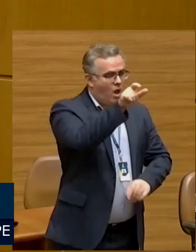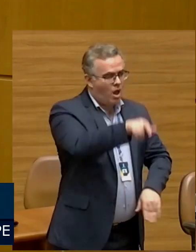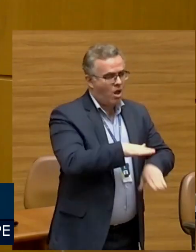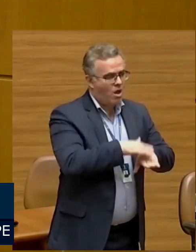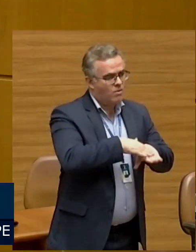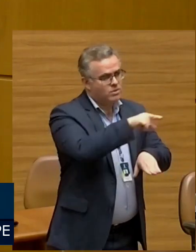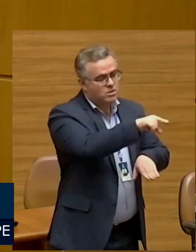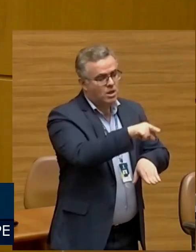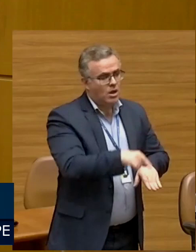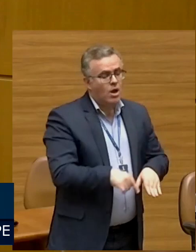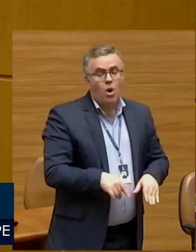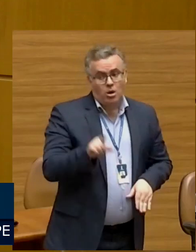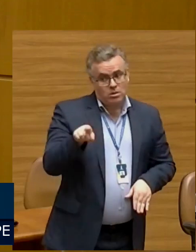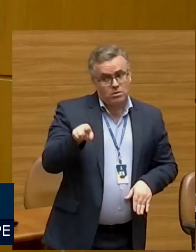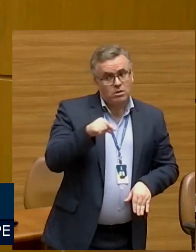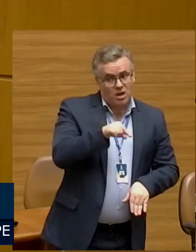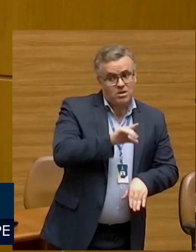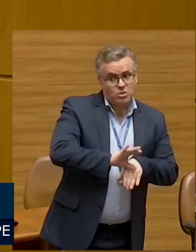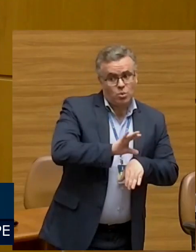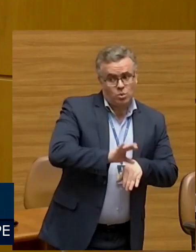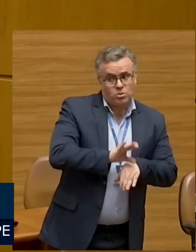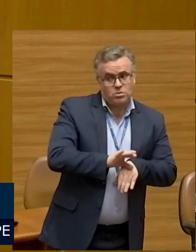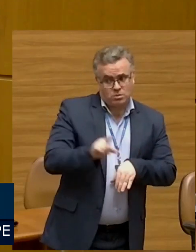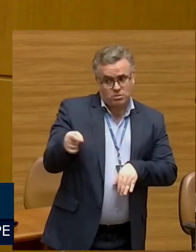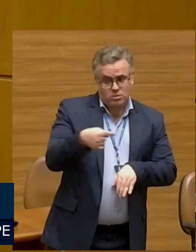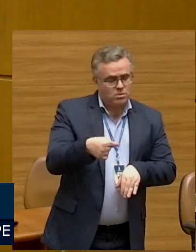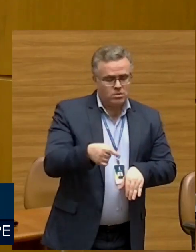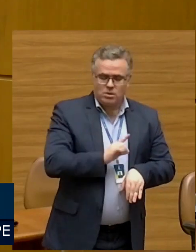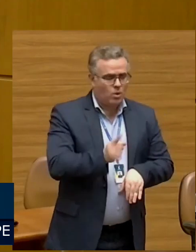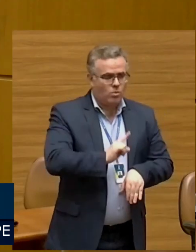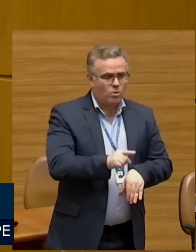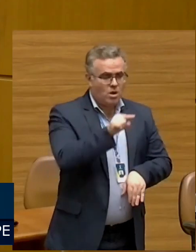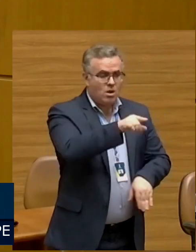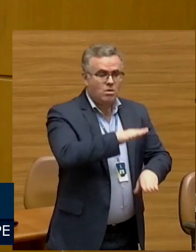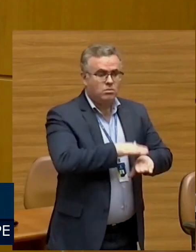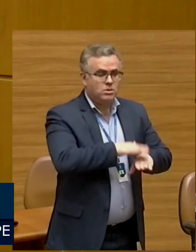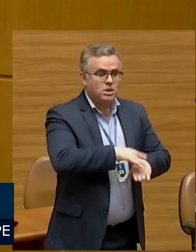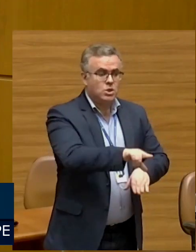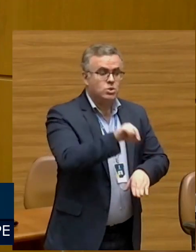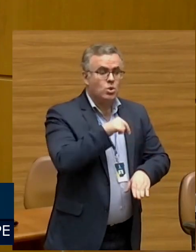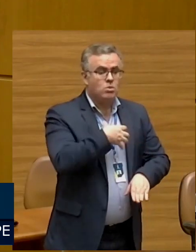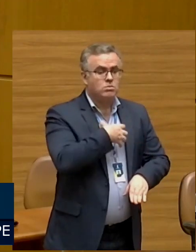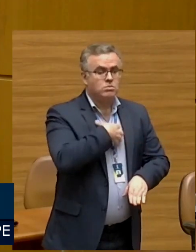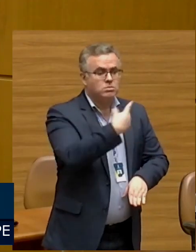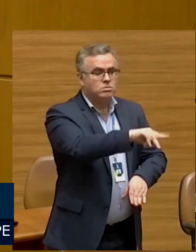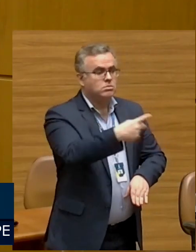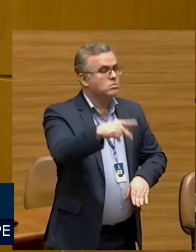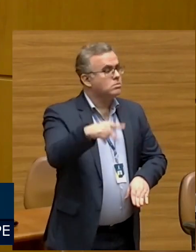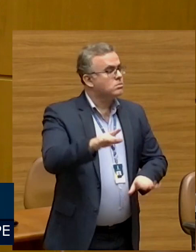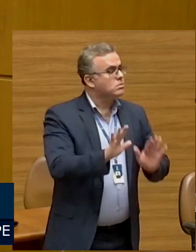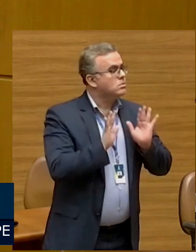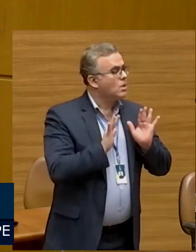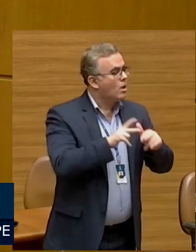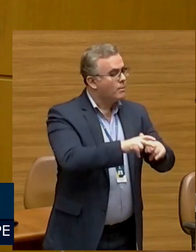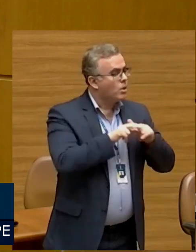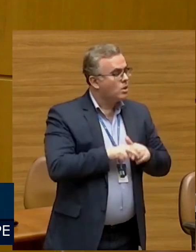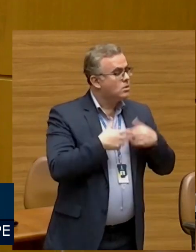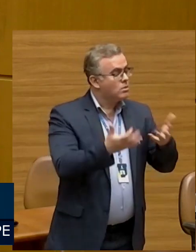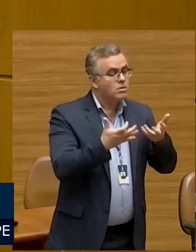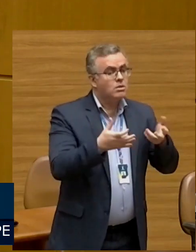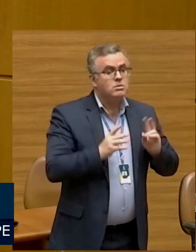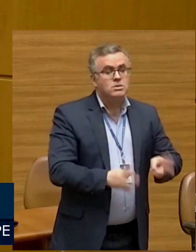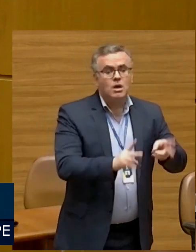tem que cursar. E essa é um trabalho que a gente tem tentado implantar na nossa